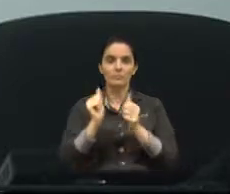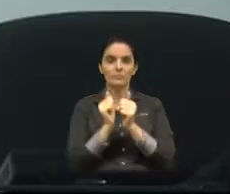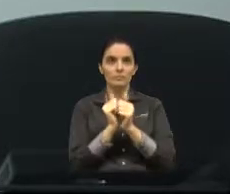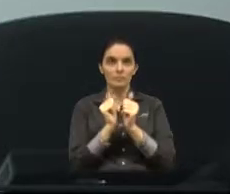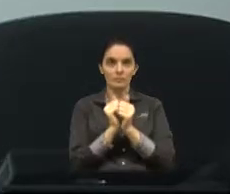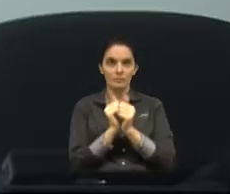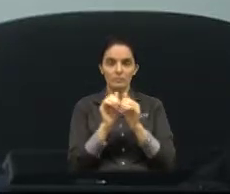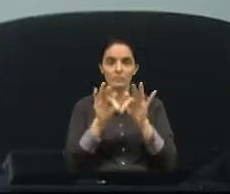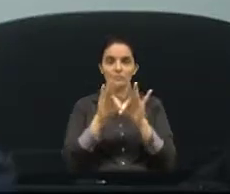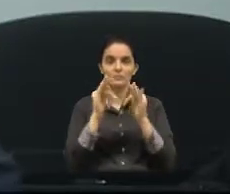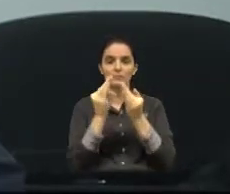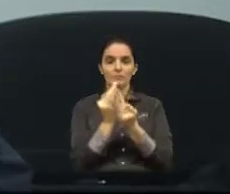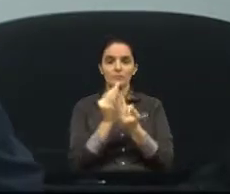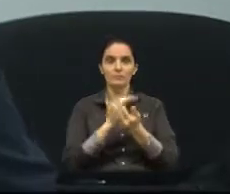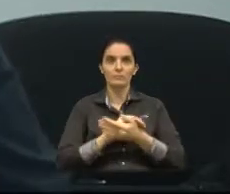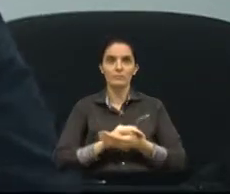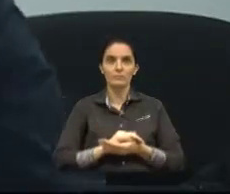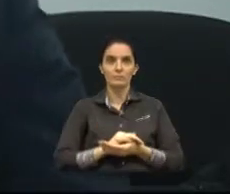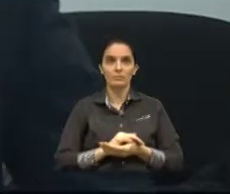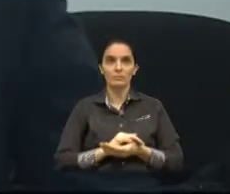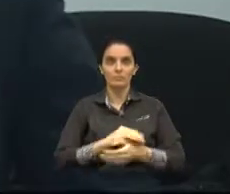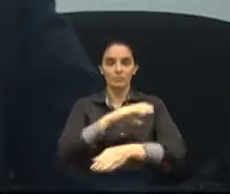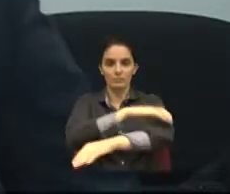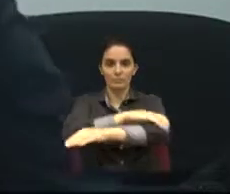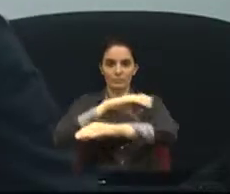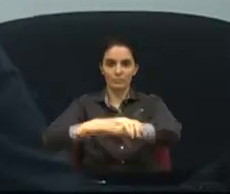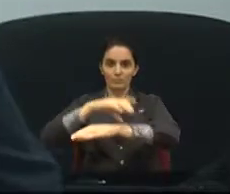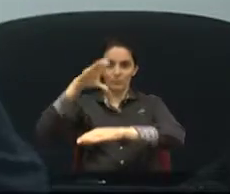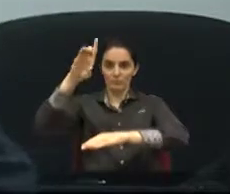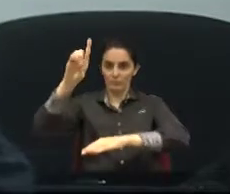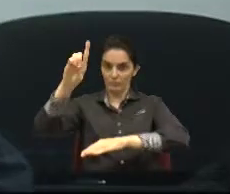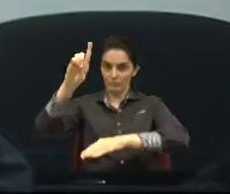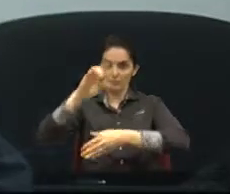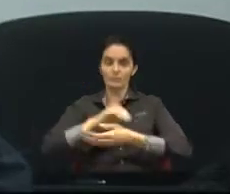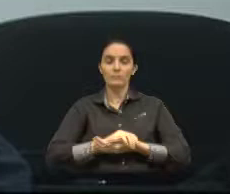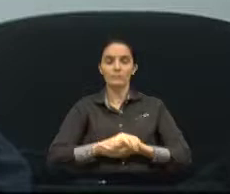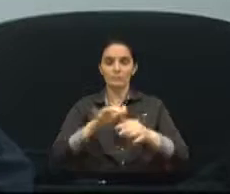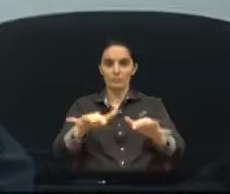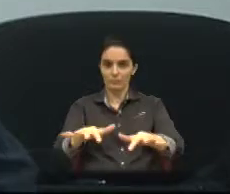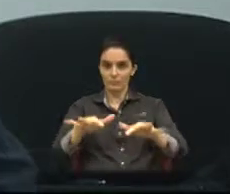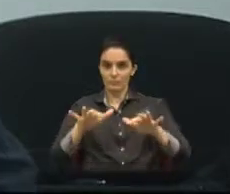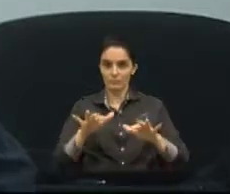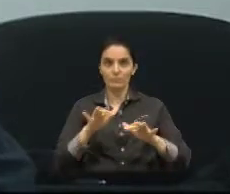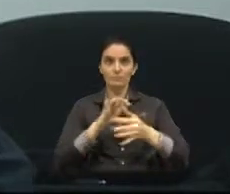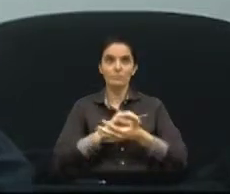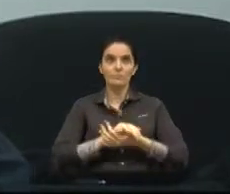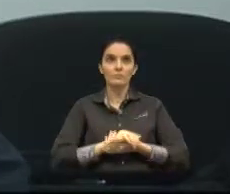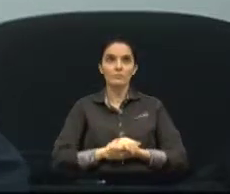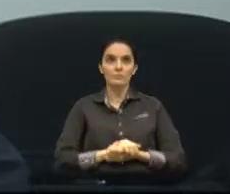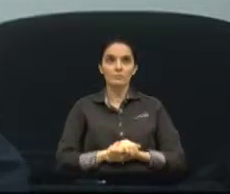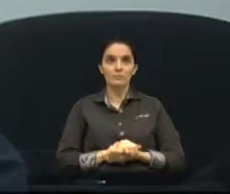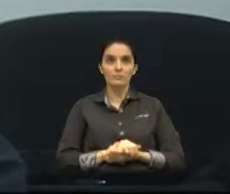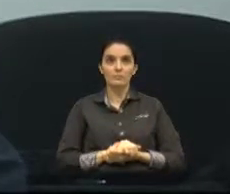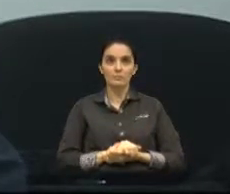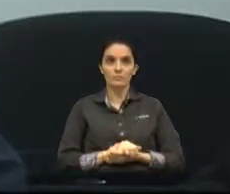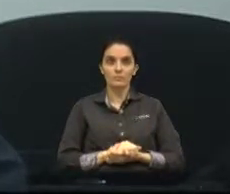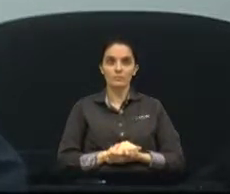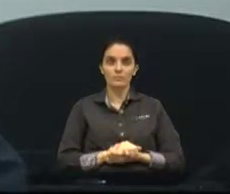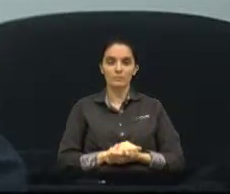membros da Igreja Assembleia de Deus, o Ministério do Belém, se fazem presente no plenário, na pessoa do